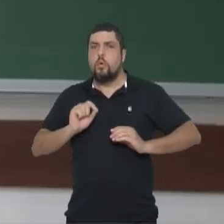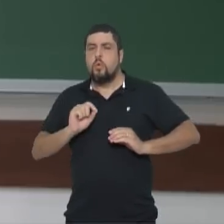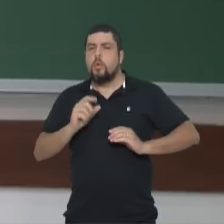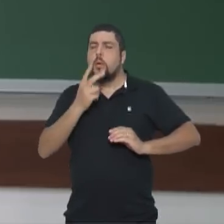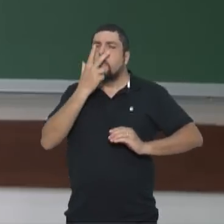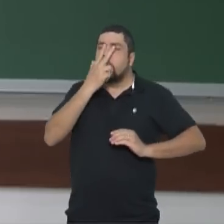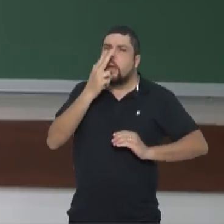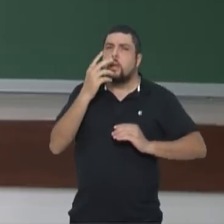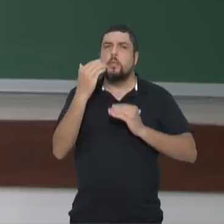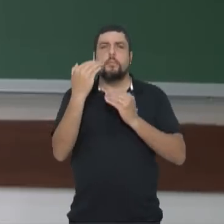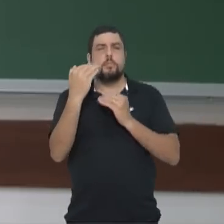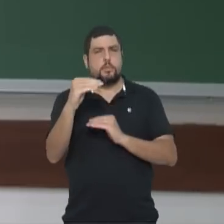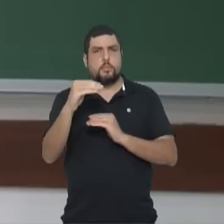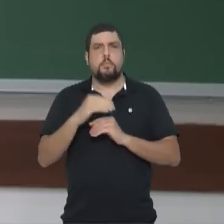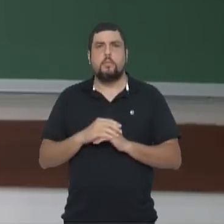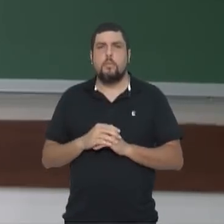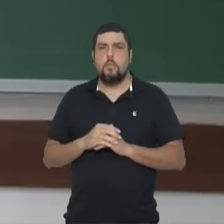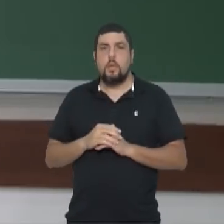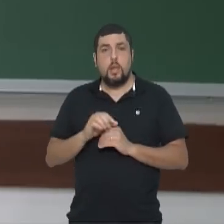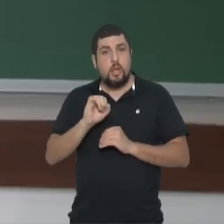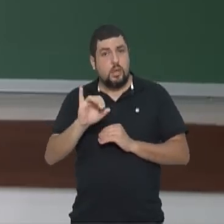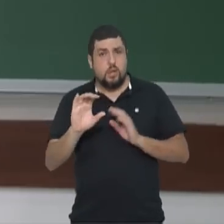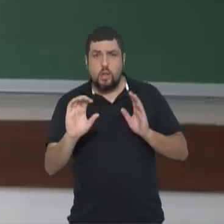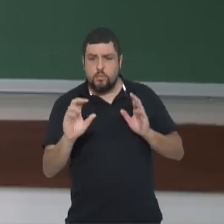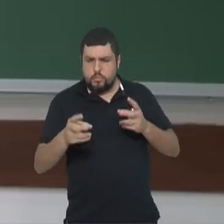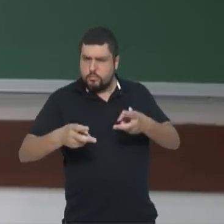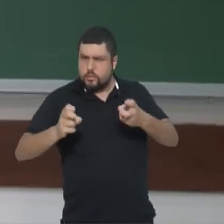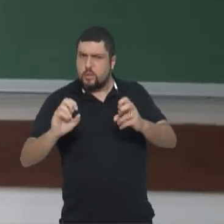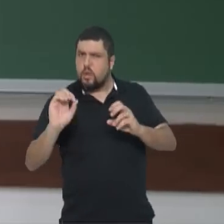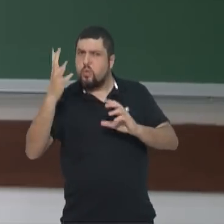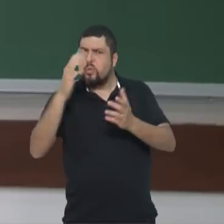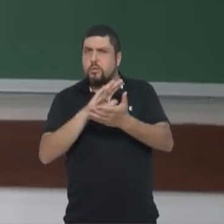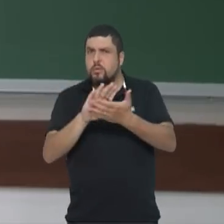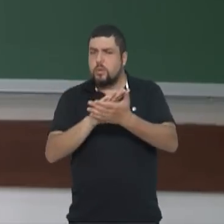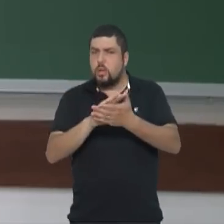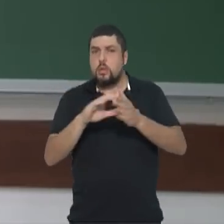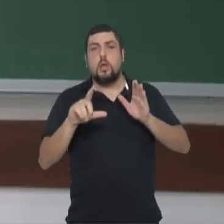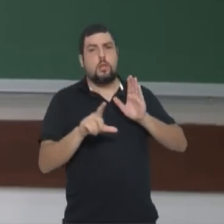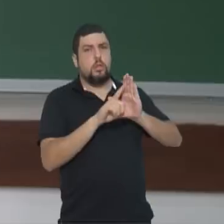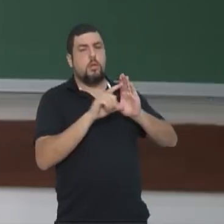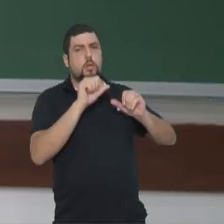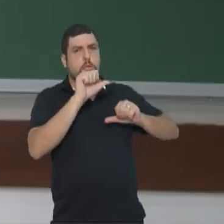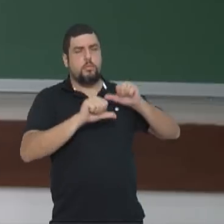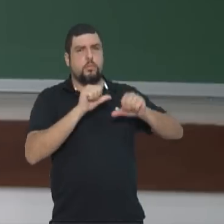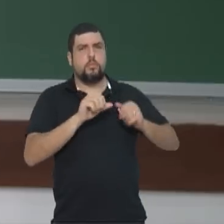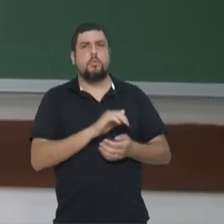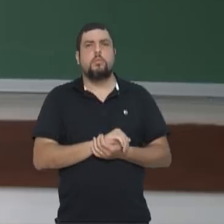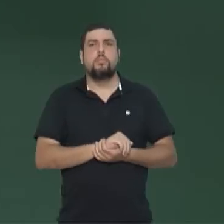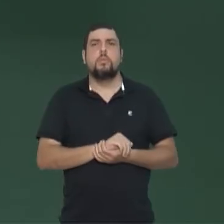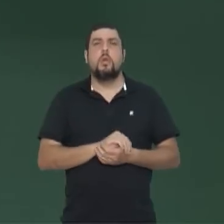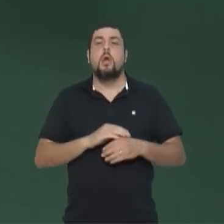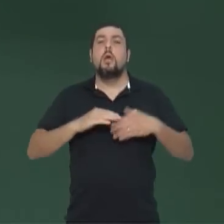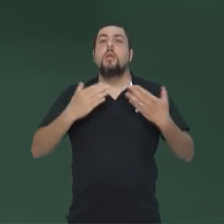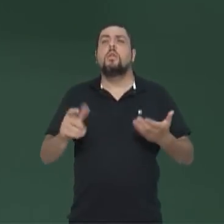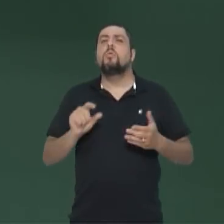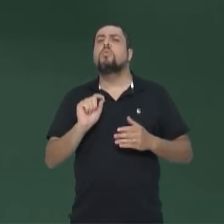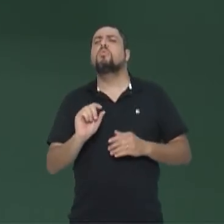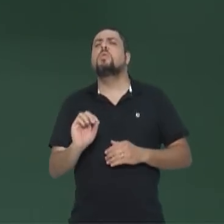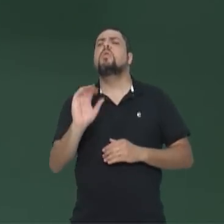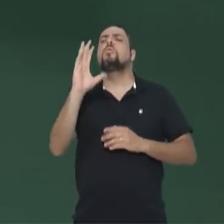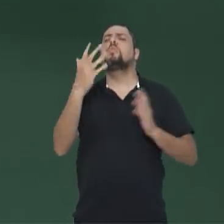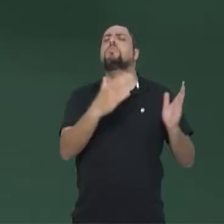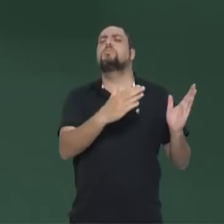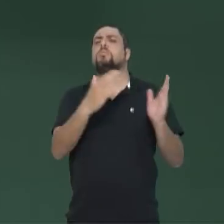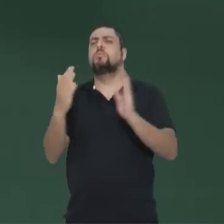vamos dizer assim. Quando isso não acontece, há mudanças na lei, né? Então, o que aconteceu ali que houve essas